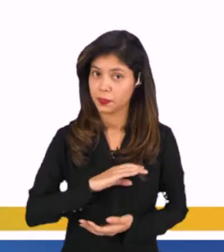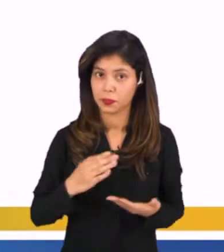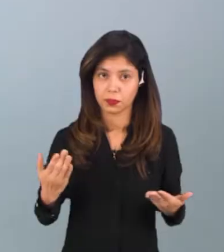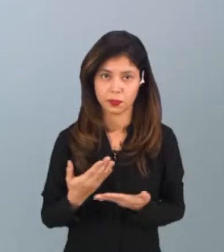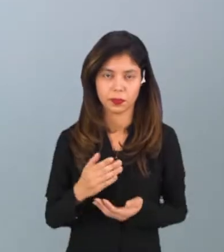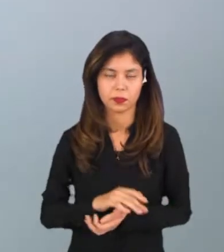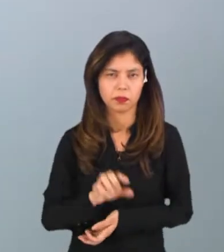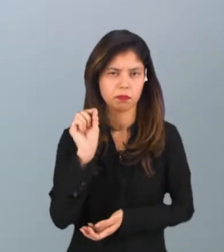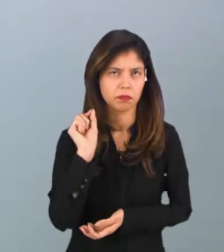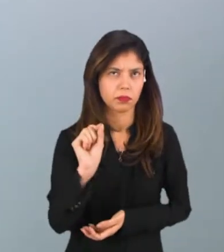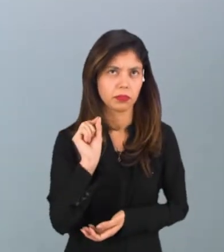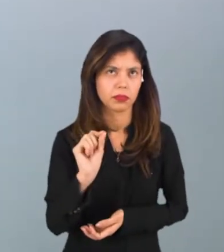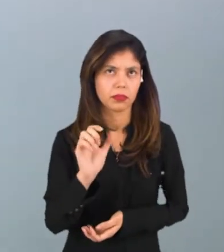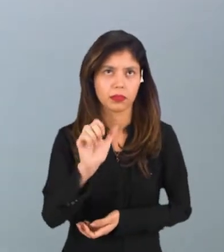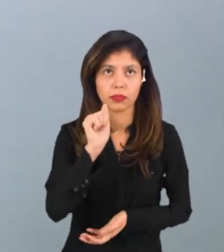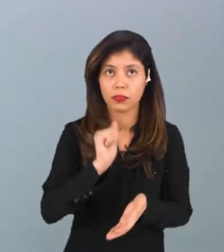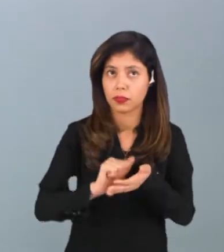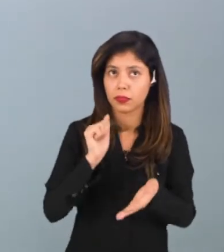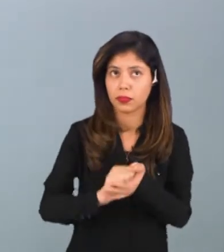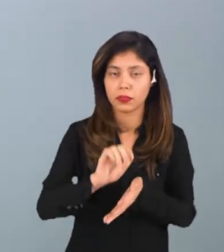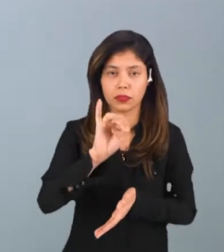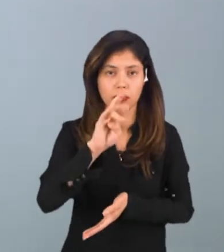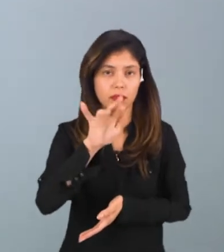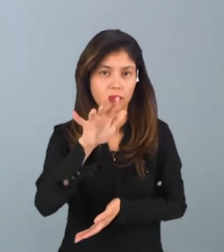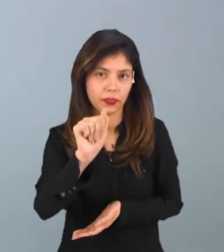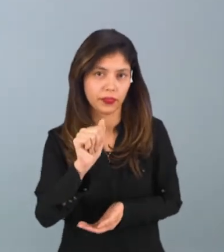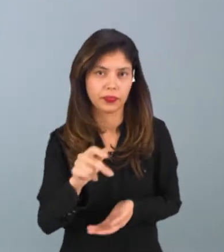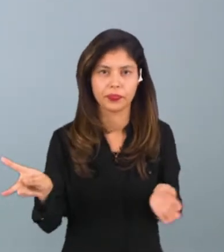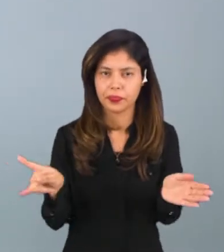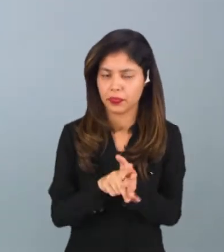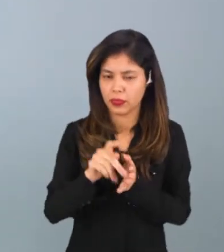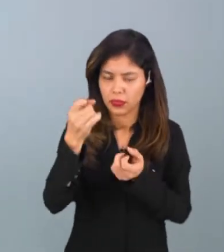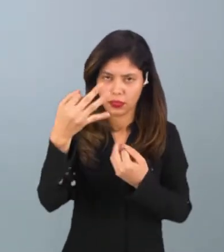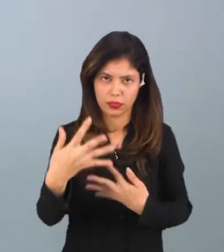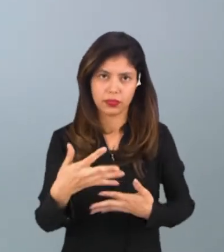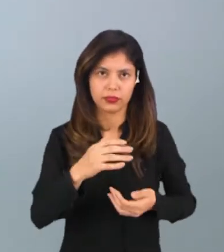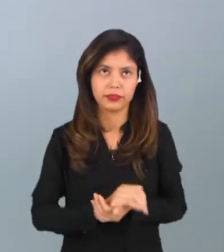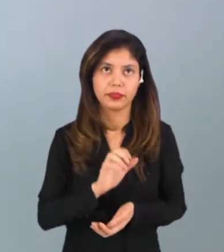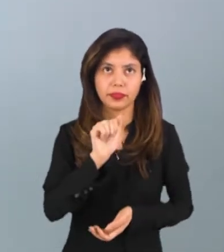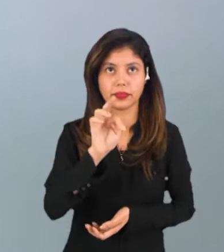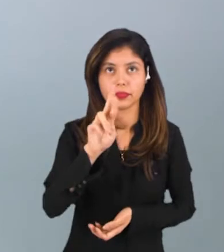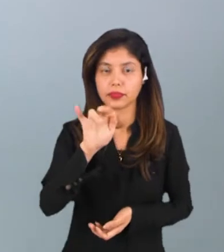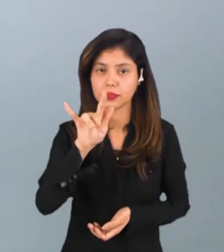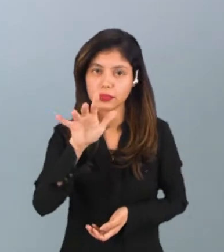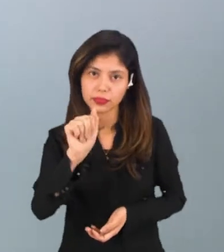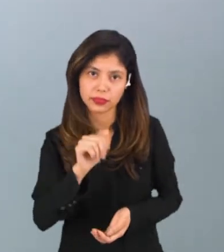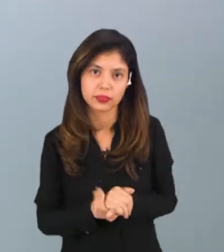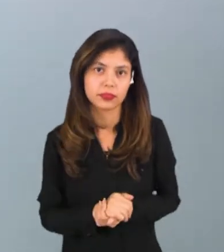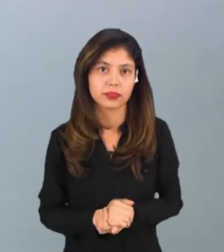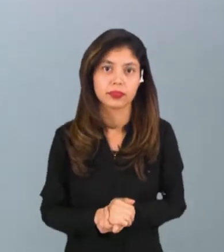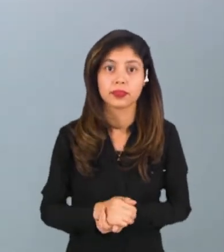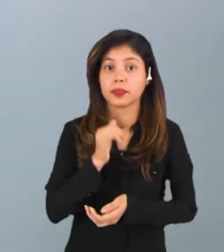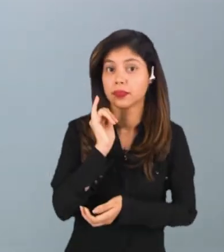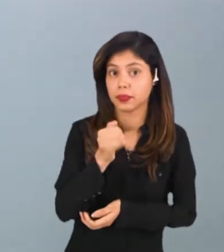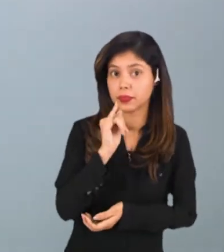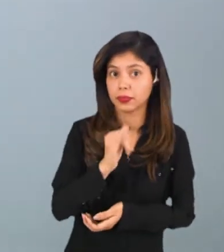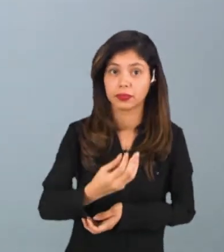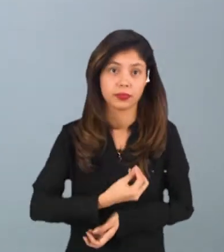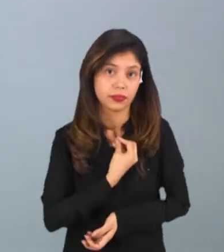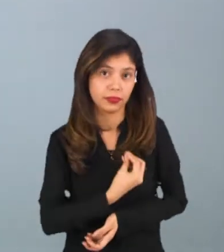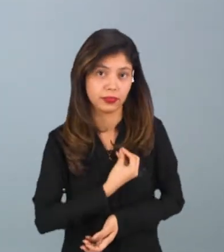O que é a autobiografia? Né? Vamos para a sua definição. A autobiografia é a narração da